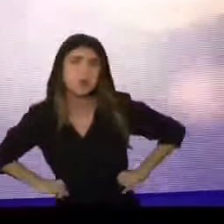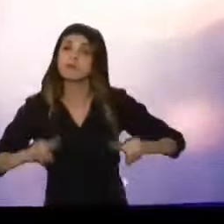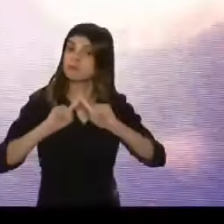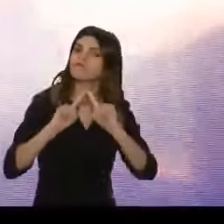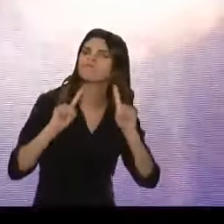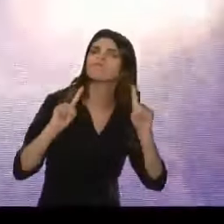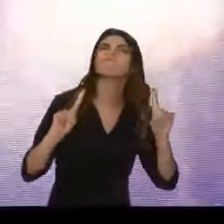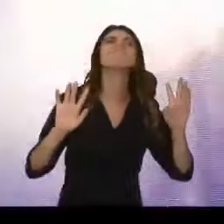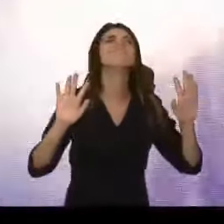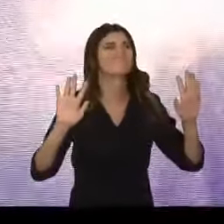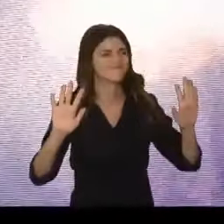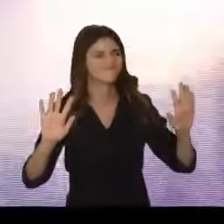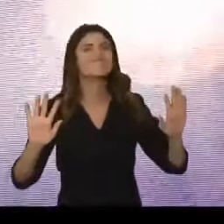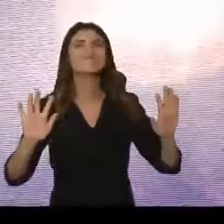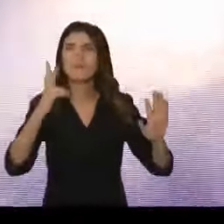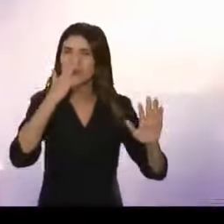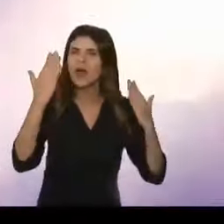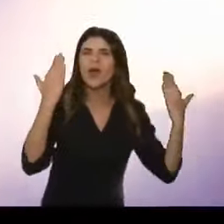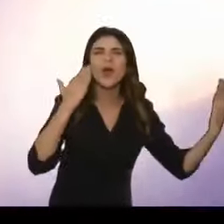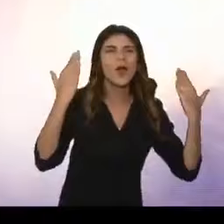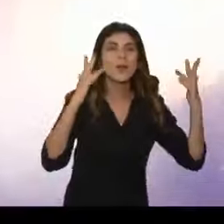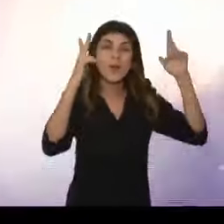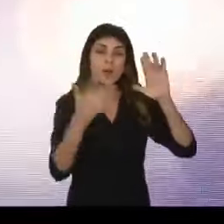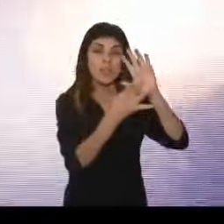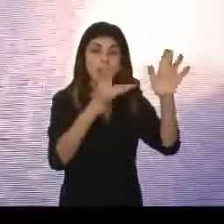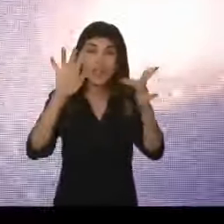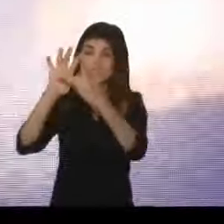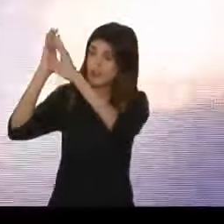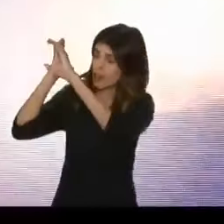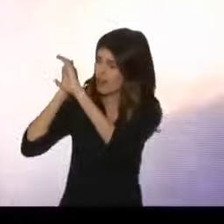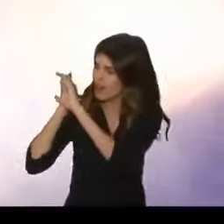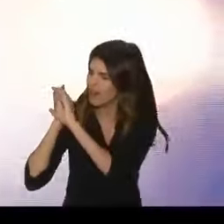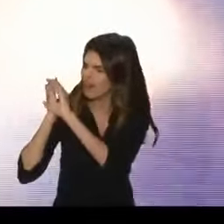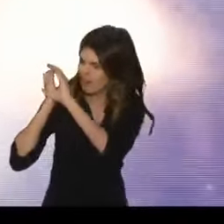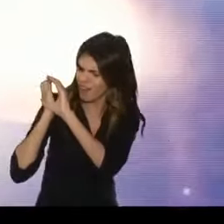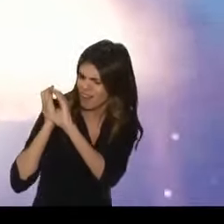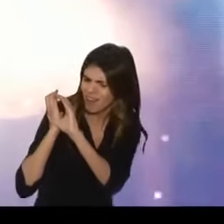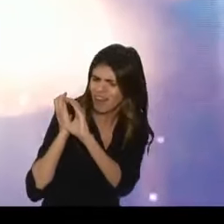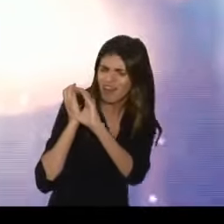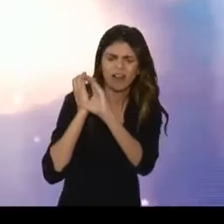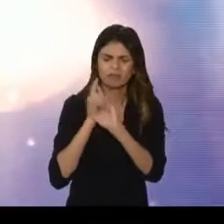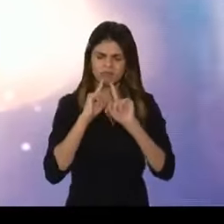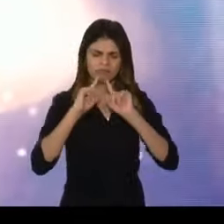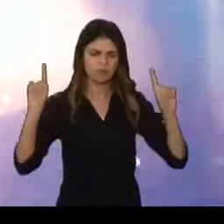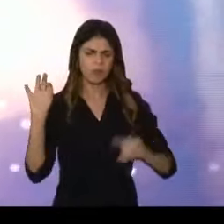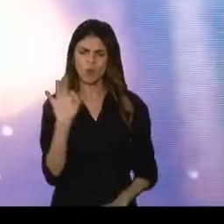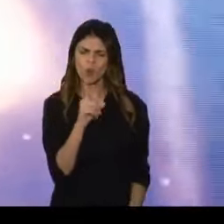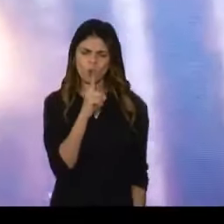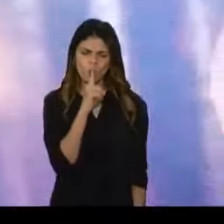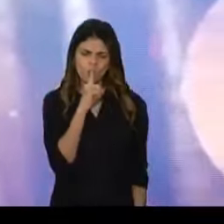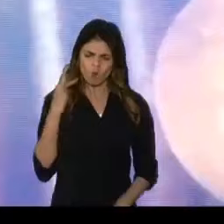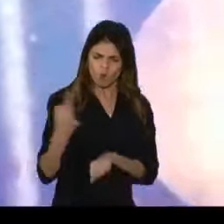Porém, mais pesada levou o meu Jesus, sem gemer, sem lamentar